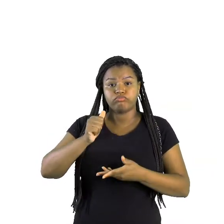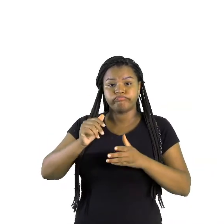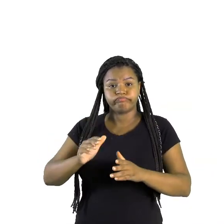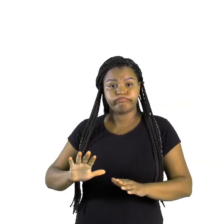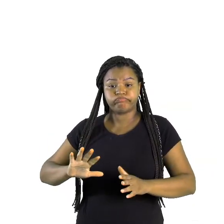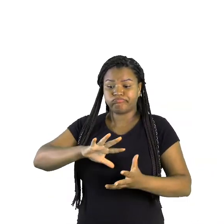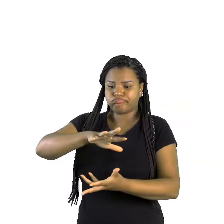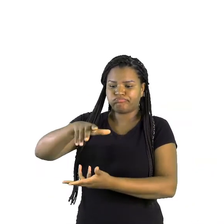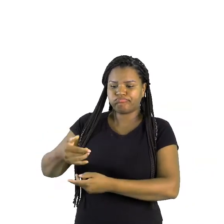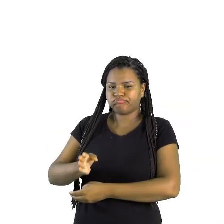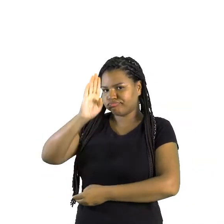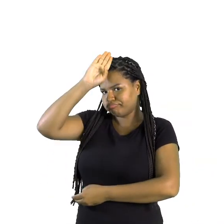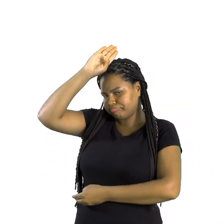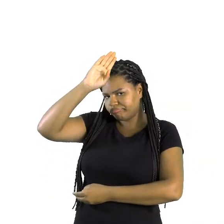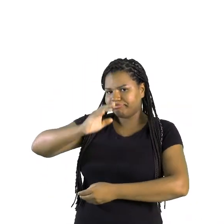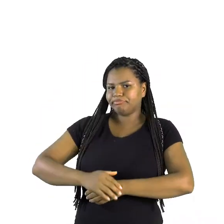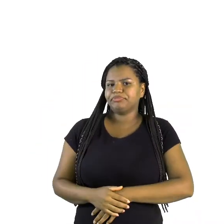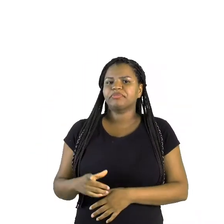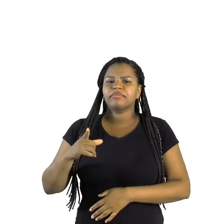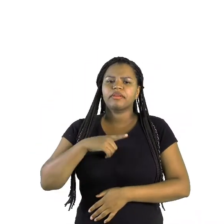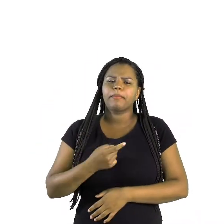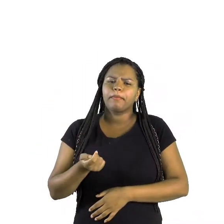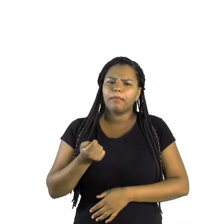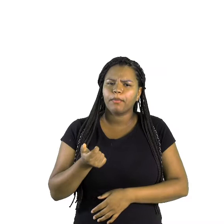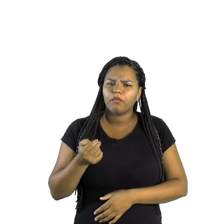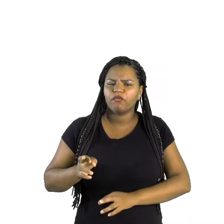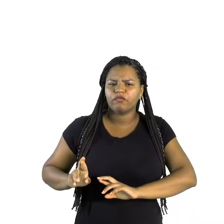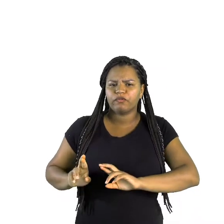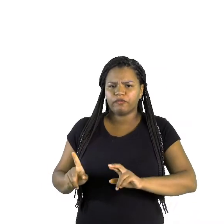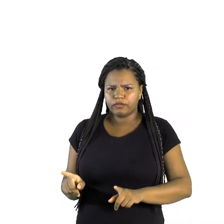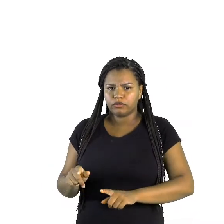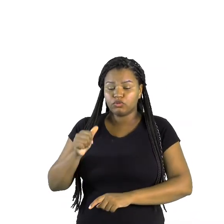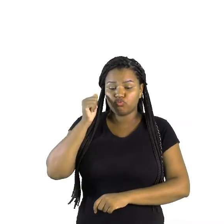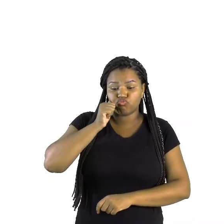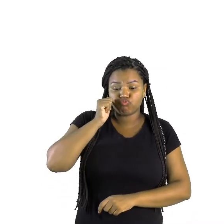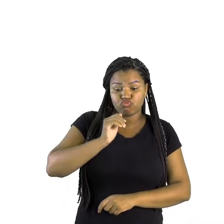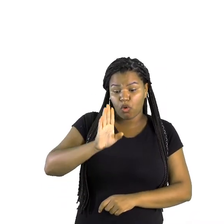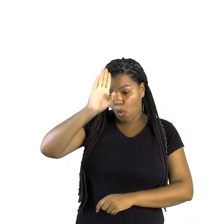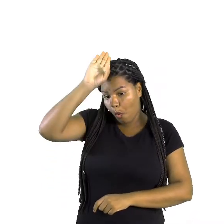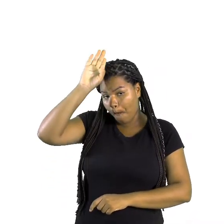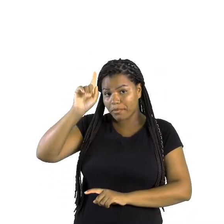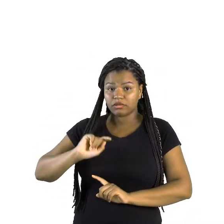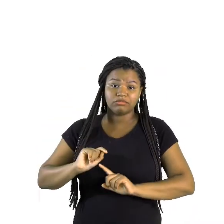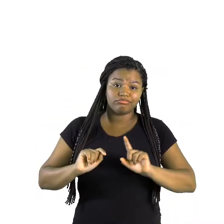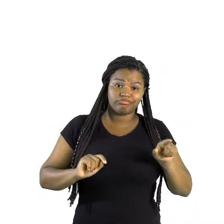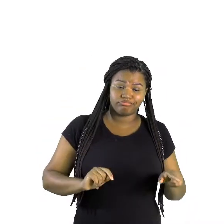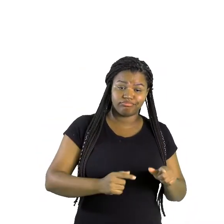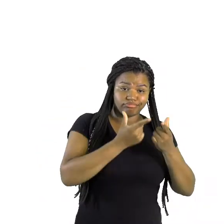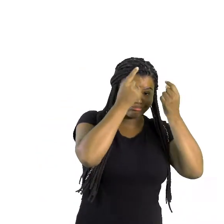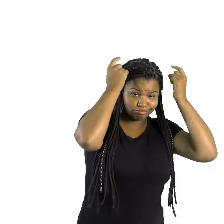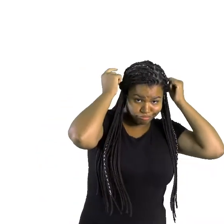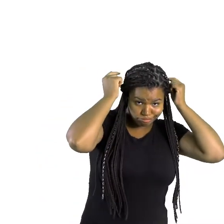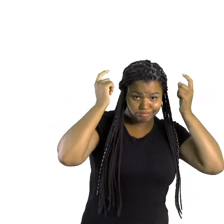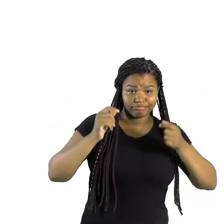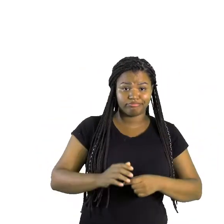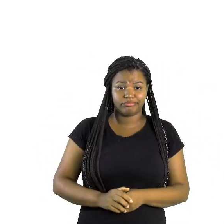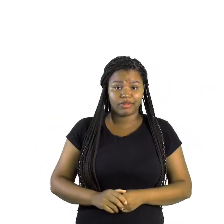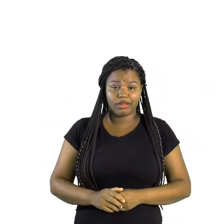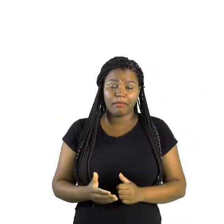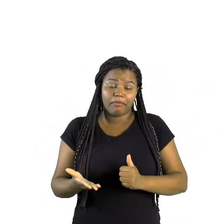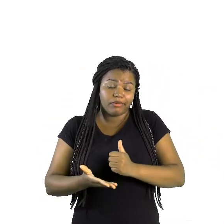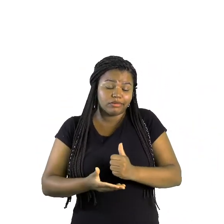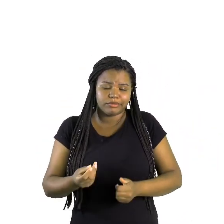romano. Existia poucas diferenças entre as mulheres romanas e as mulheres gregas. Basicamente, a vida das